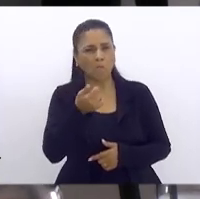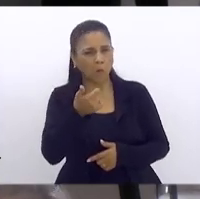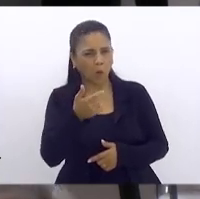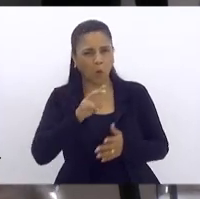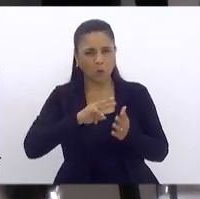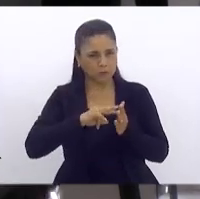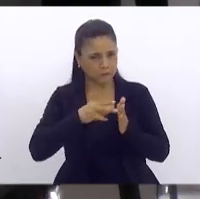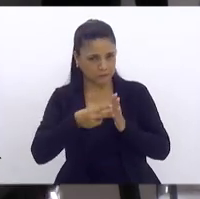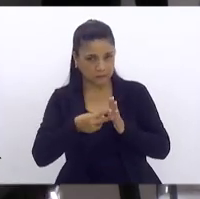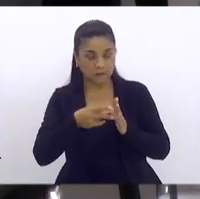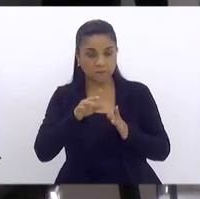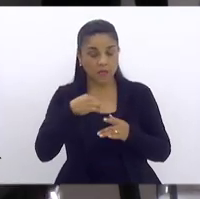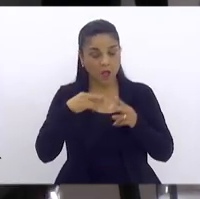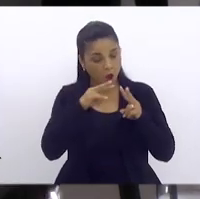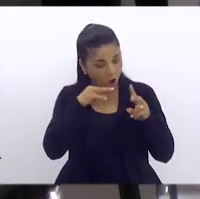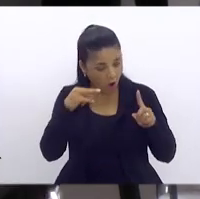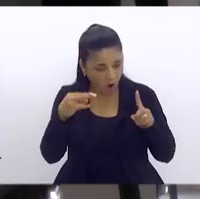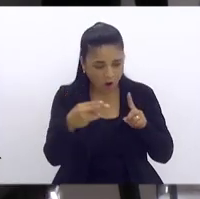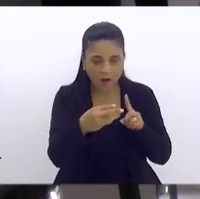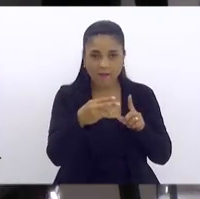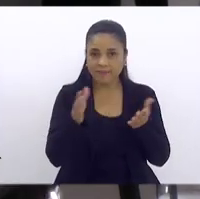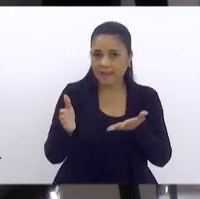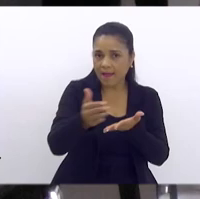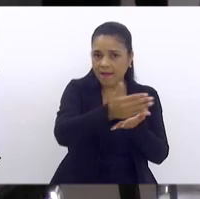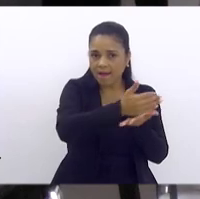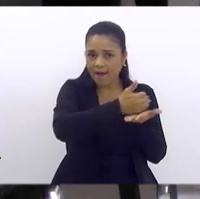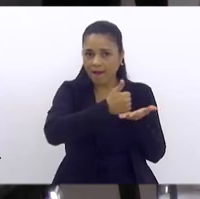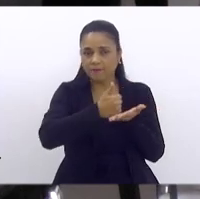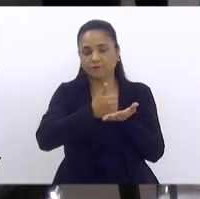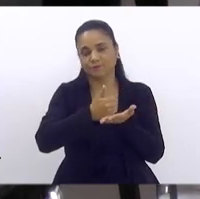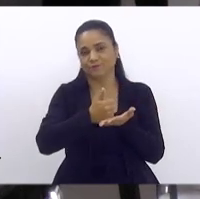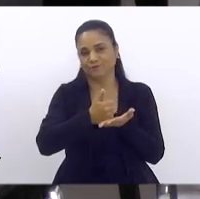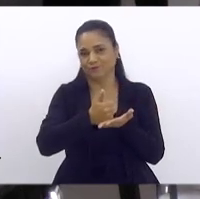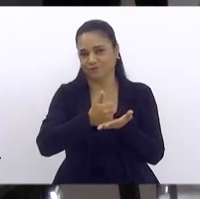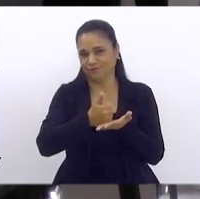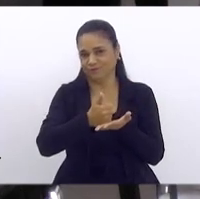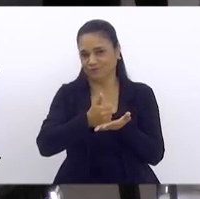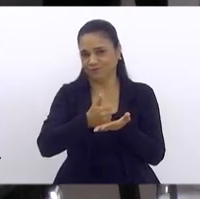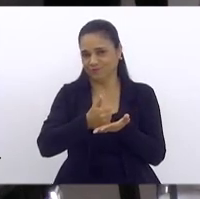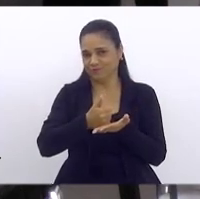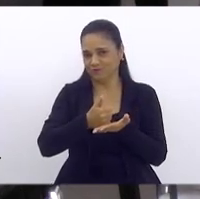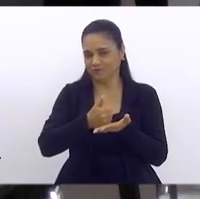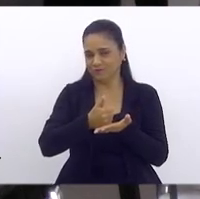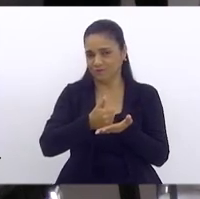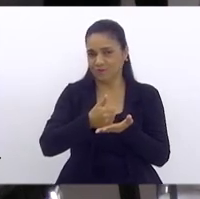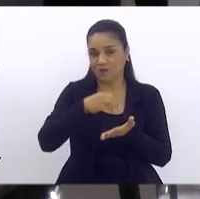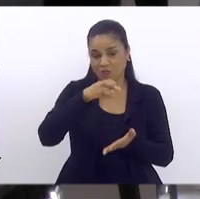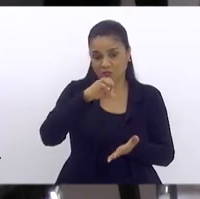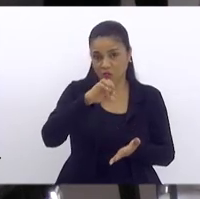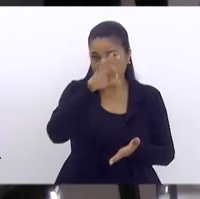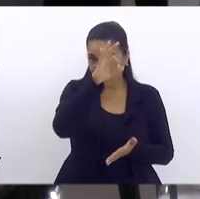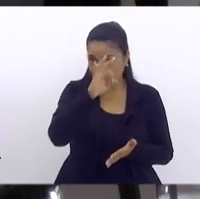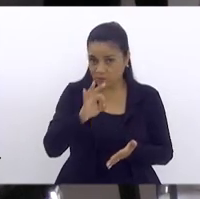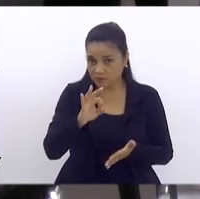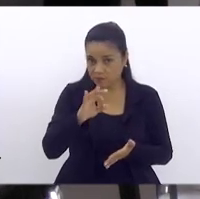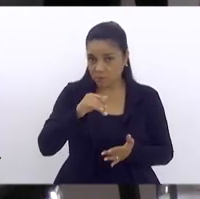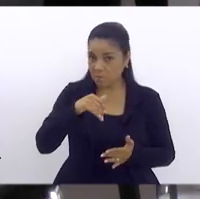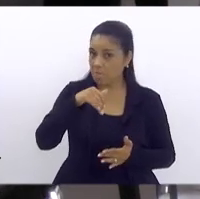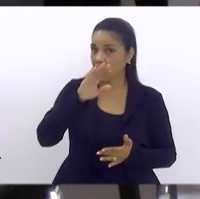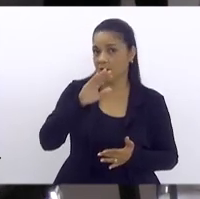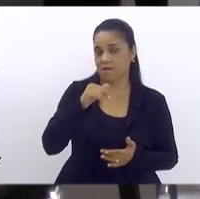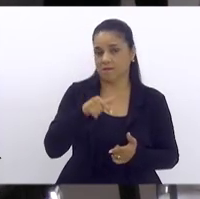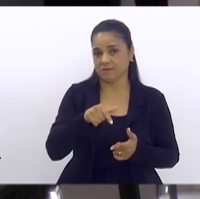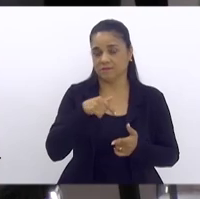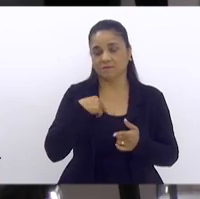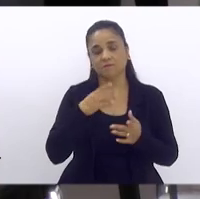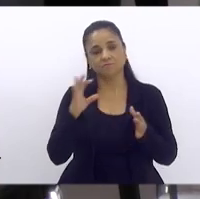a importância de olhar para esses dados para além desse número seco e fixo, né? De realizar alguns